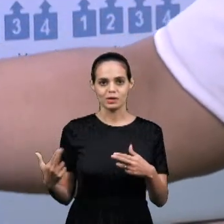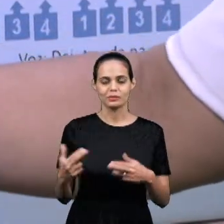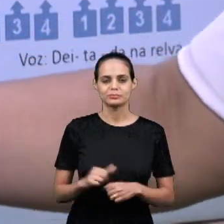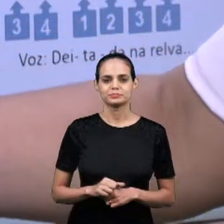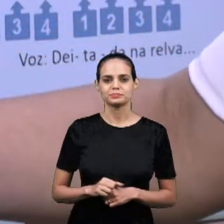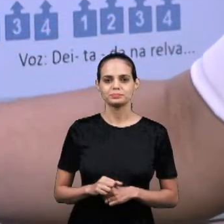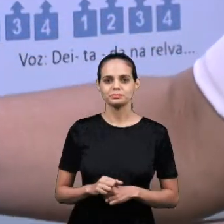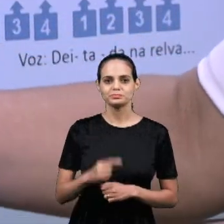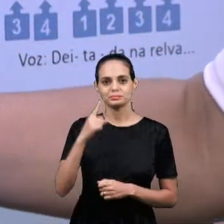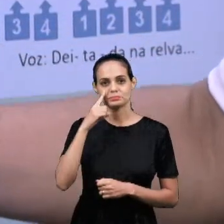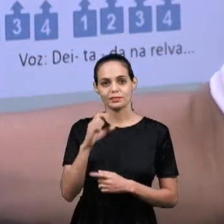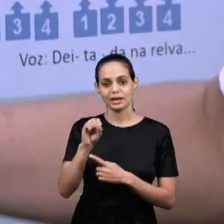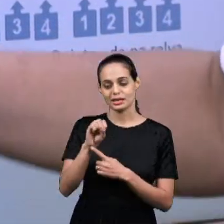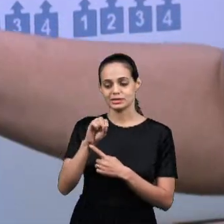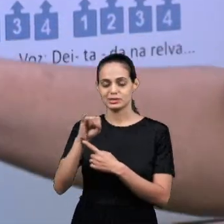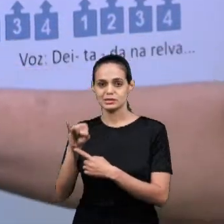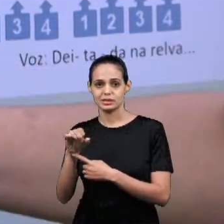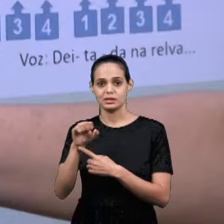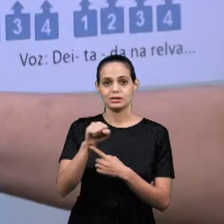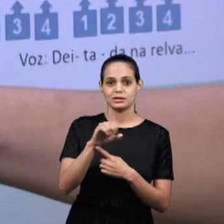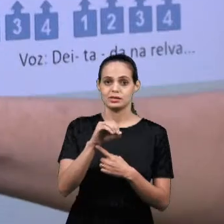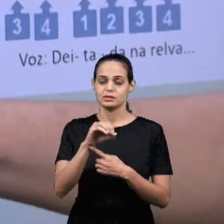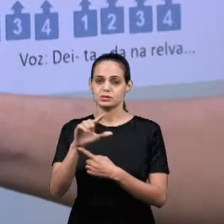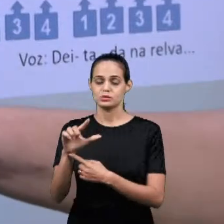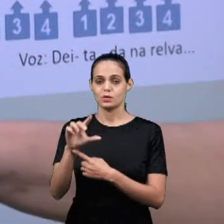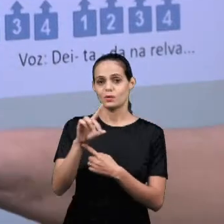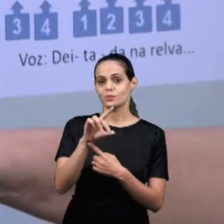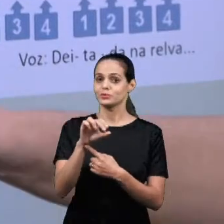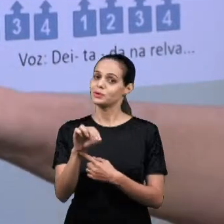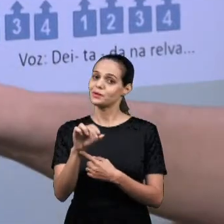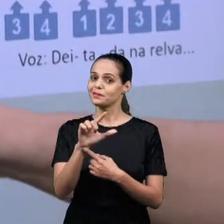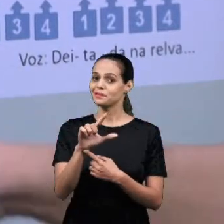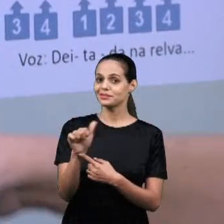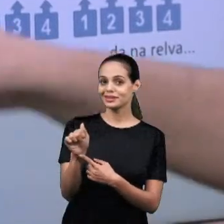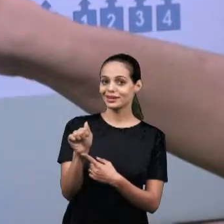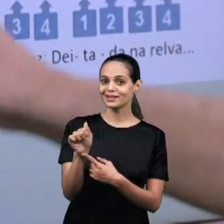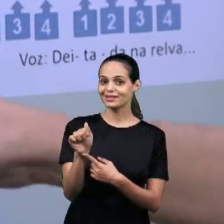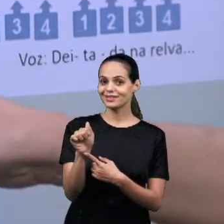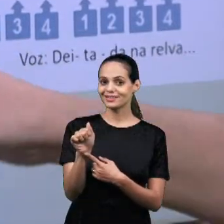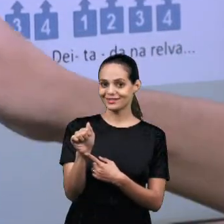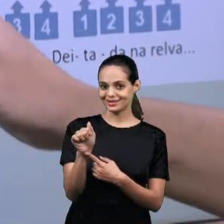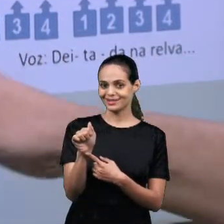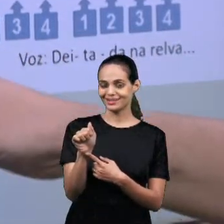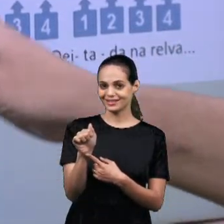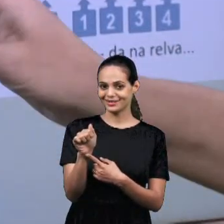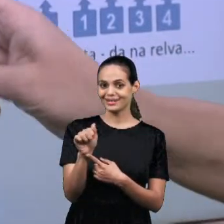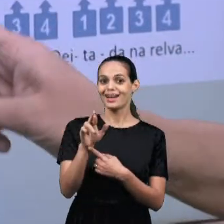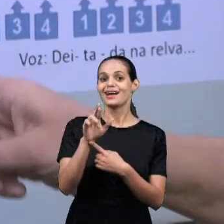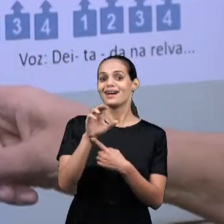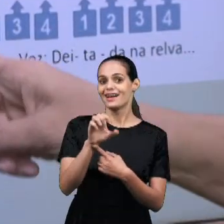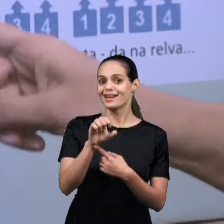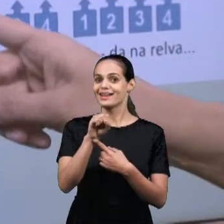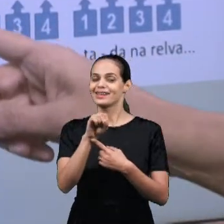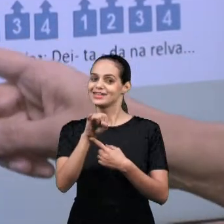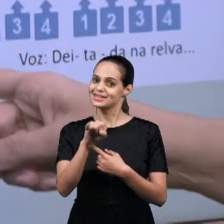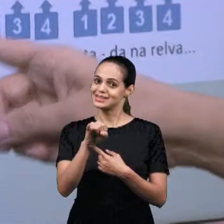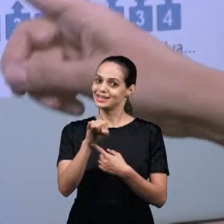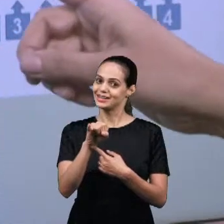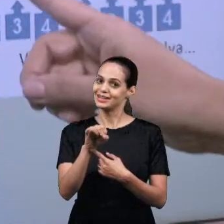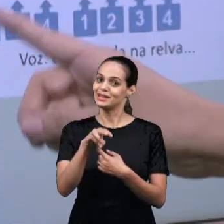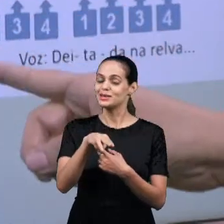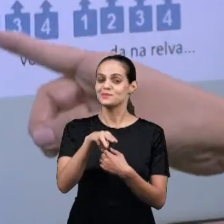Si, Sol, Dó, Lá, Mi, dó, si,